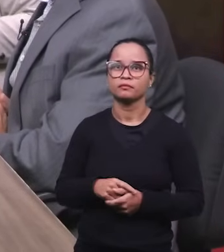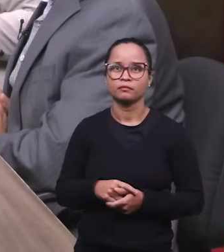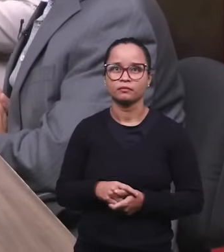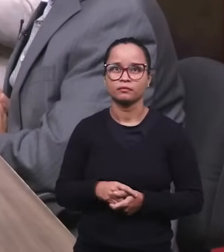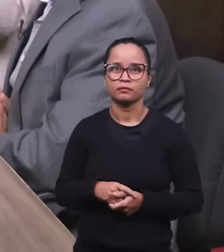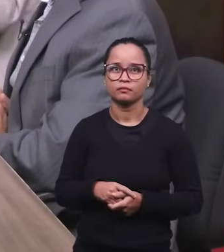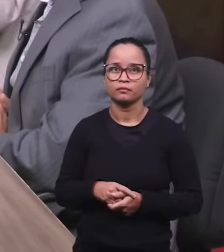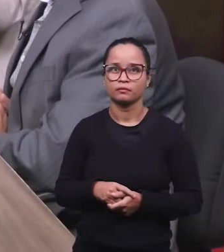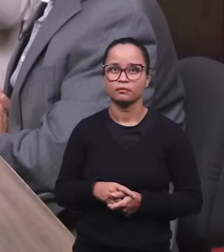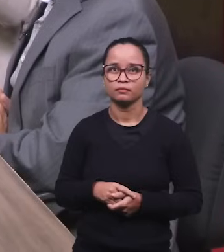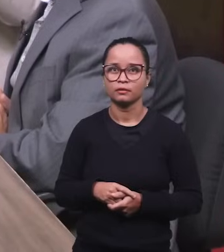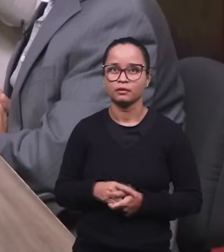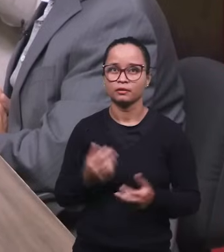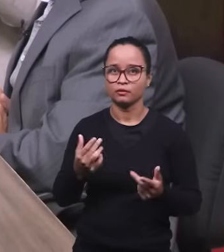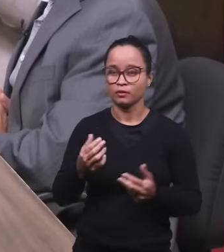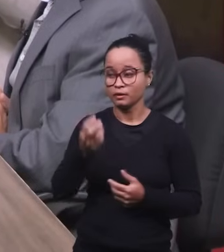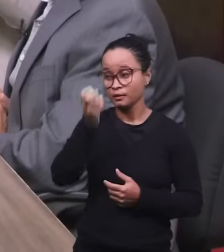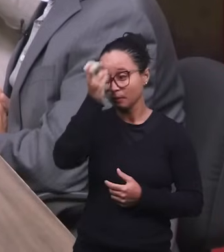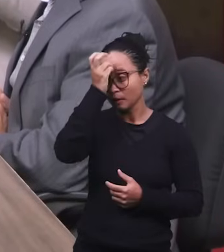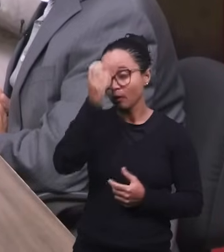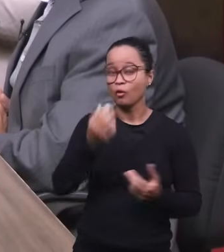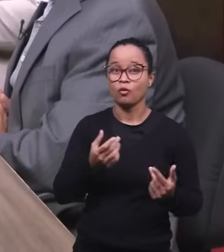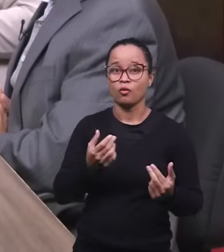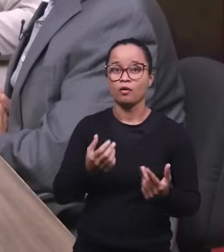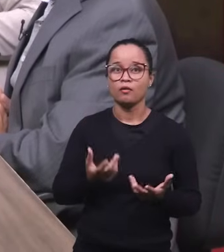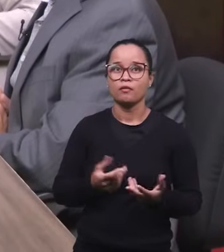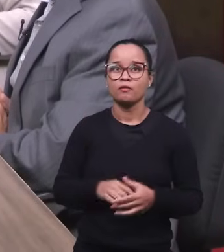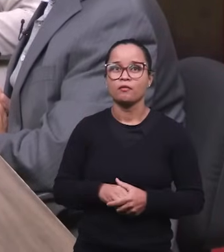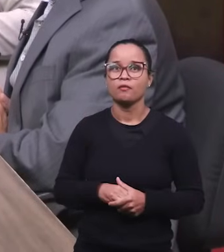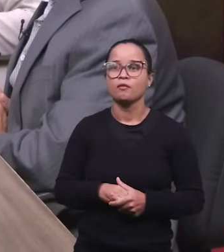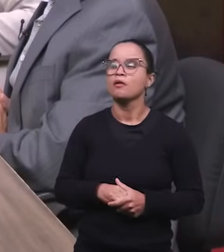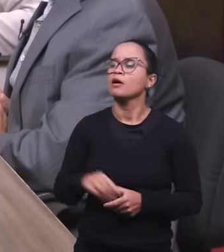só, hein? A mesma quem expressão é Davi? de Faraó, lá com Moisés. Né?